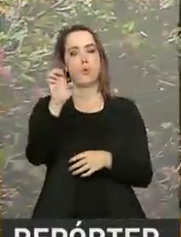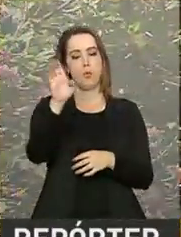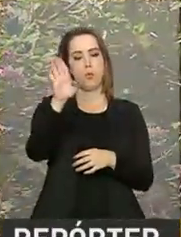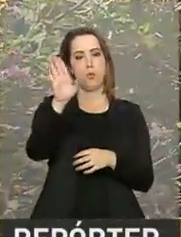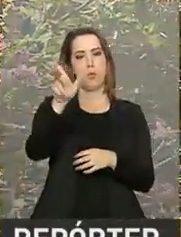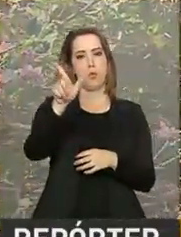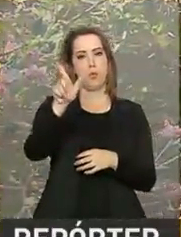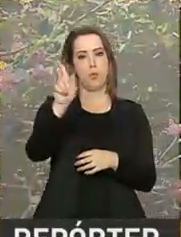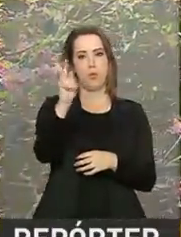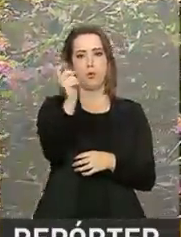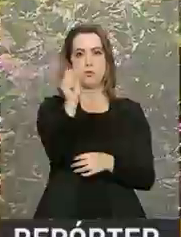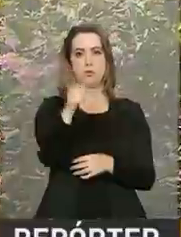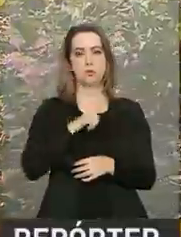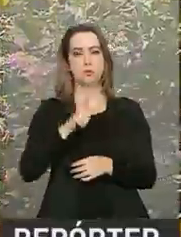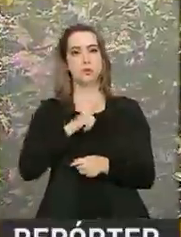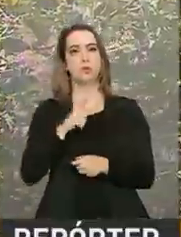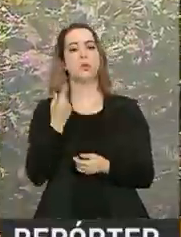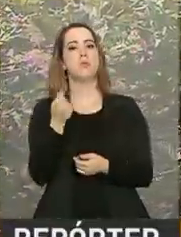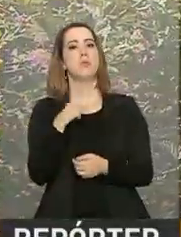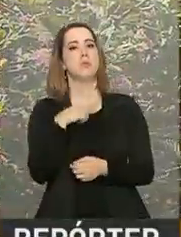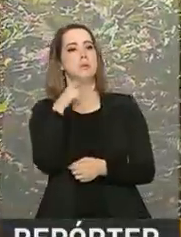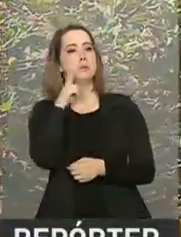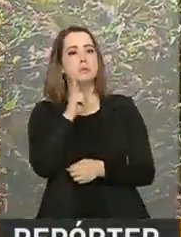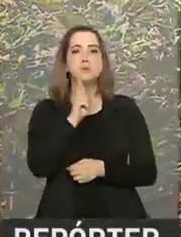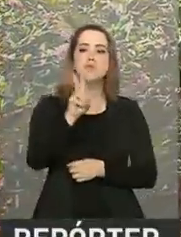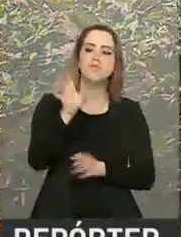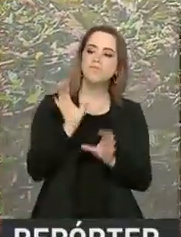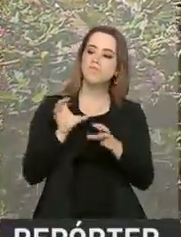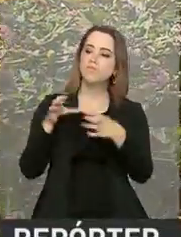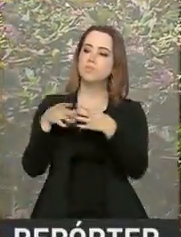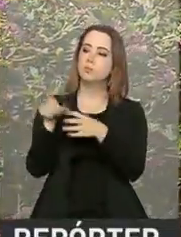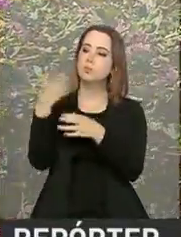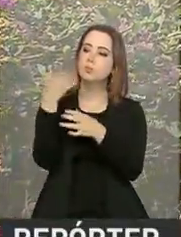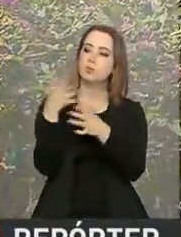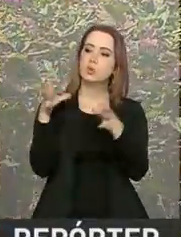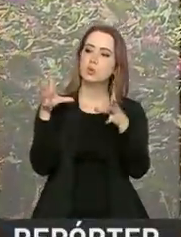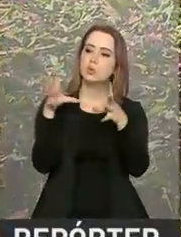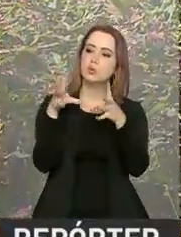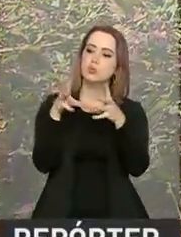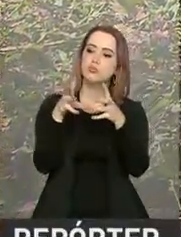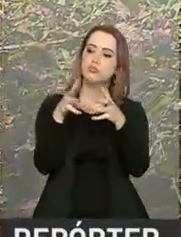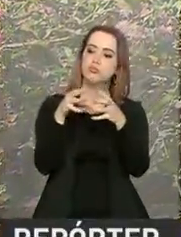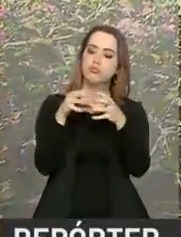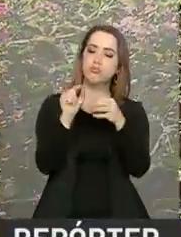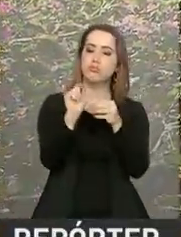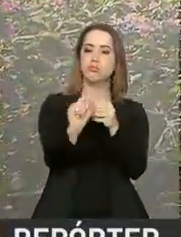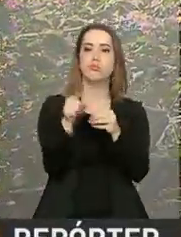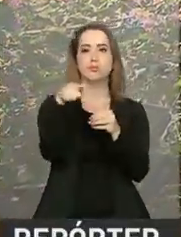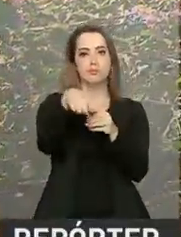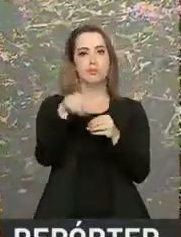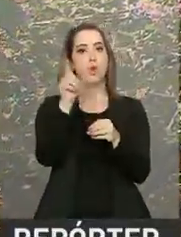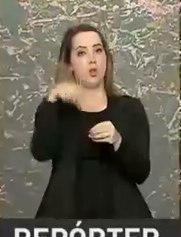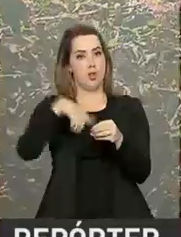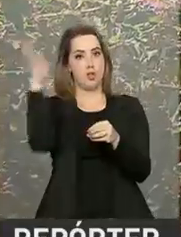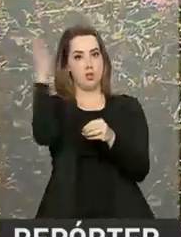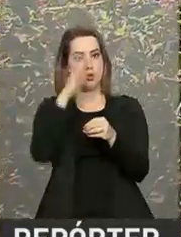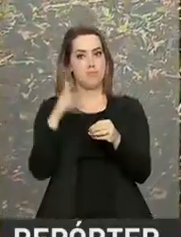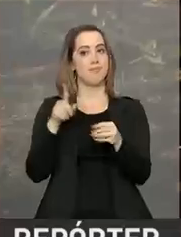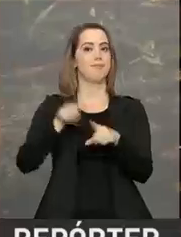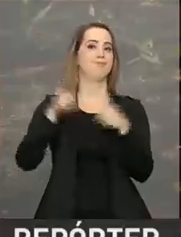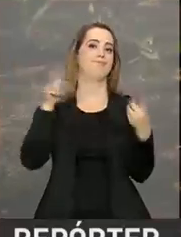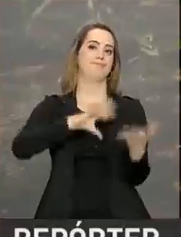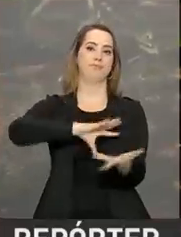últimos anos os criadores estão percebendo uma diminuição nos enxames E isso não está acontecendo só no Brasil mas em todo o